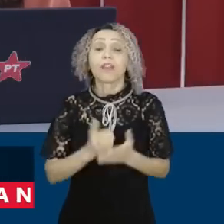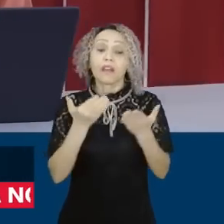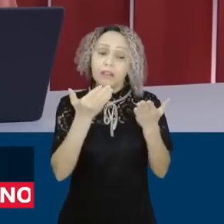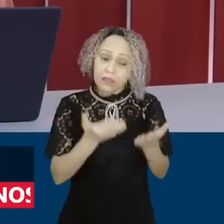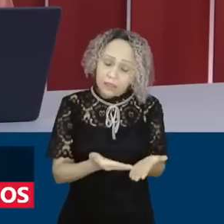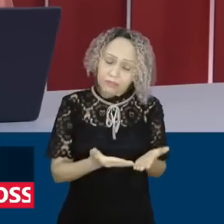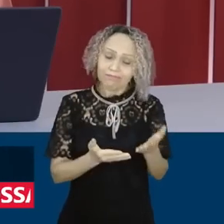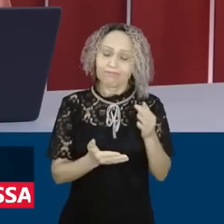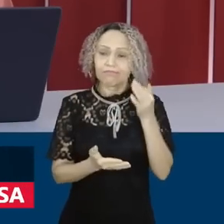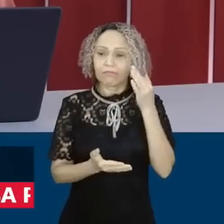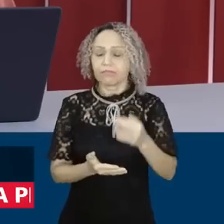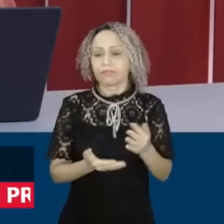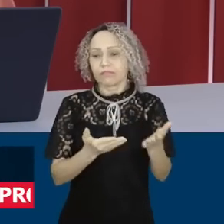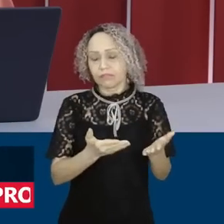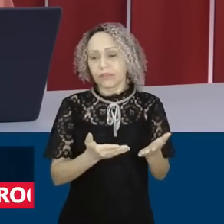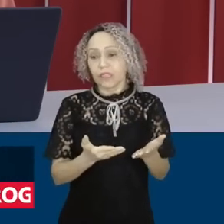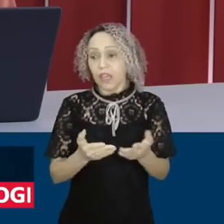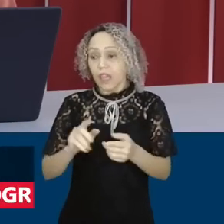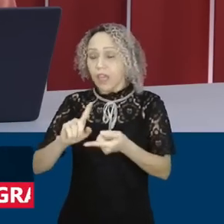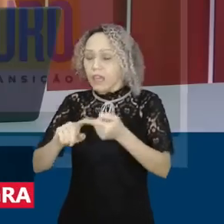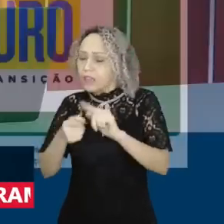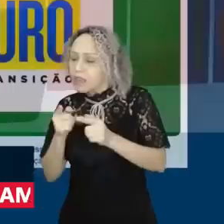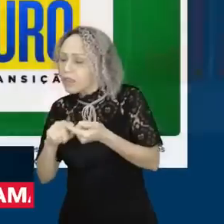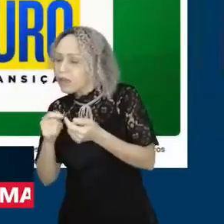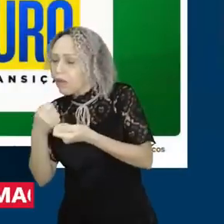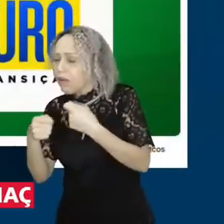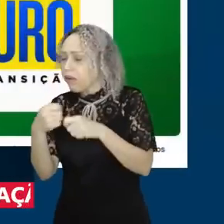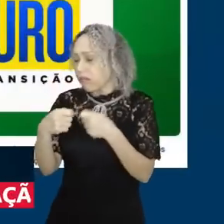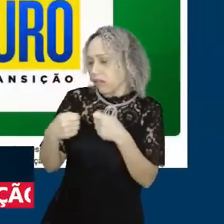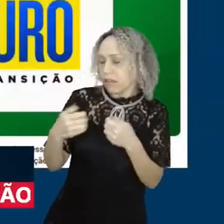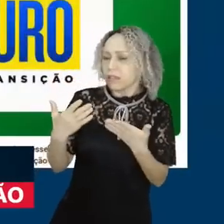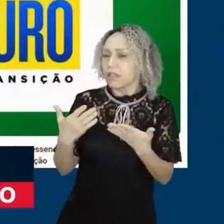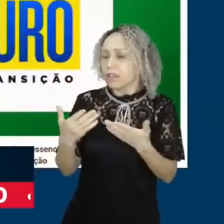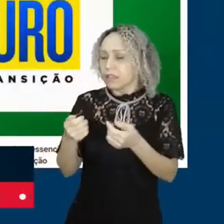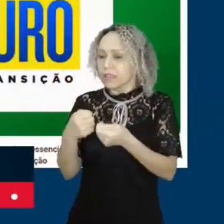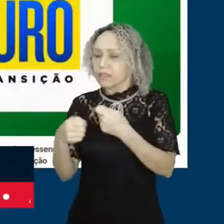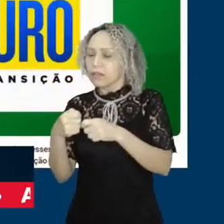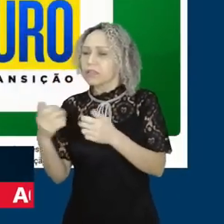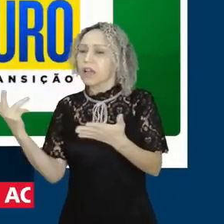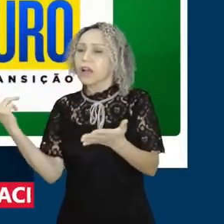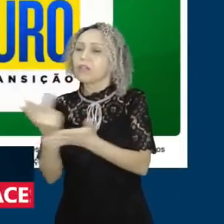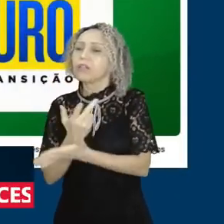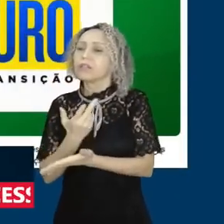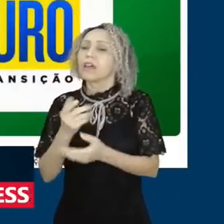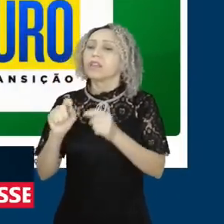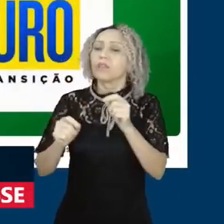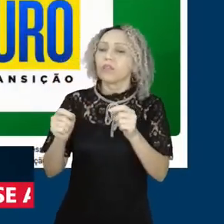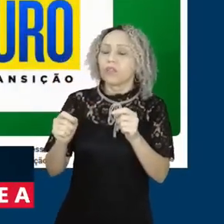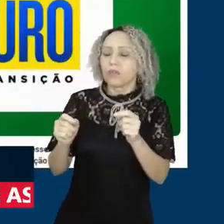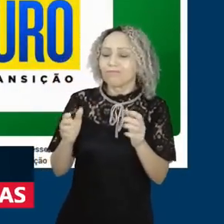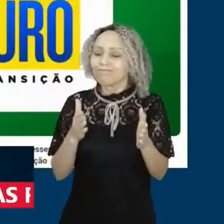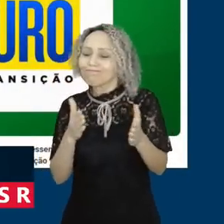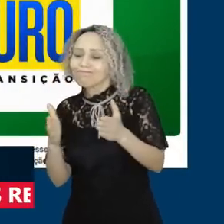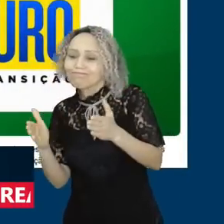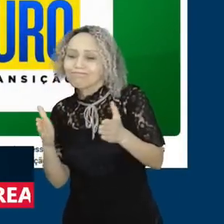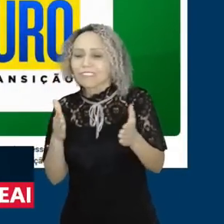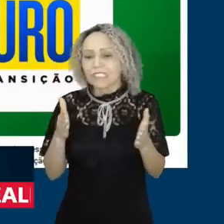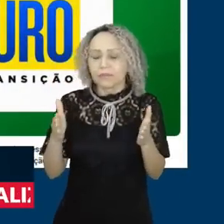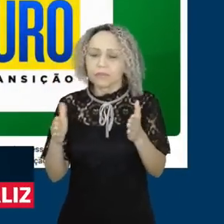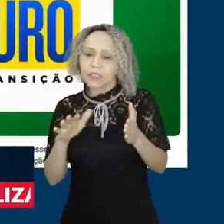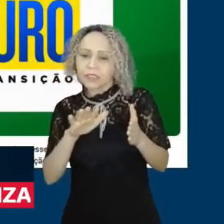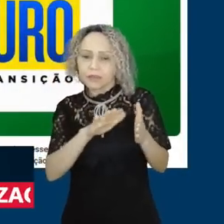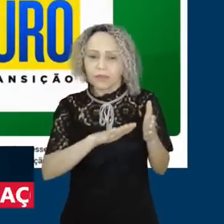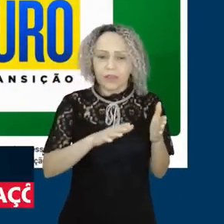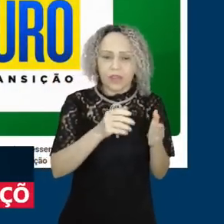isso, Fernando. E essas negociações, elas acontecem em meio ao anúncio, né, de novos nomes na área econômica e, ao mesmo tempo, de uma tentativa do